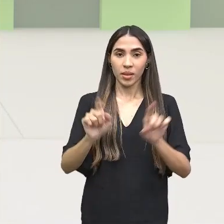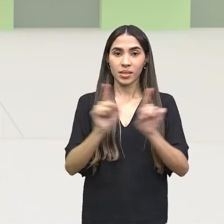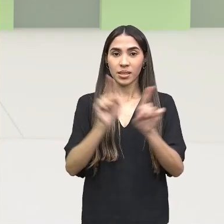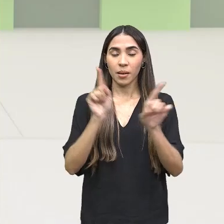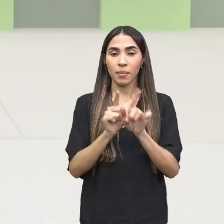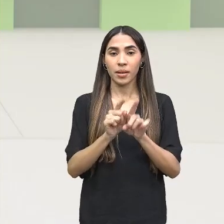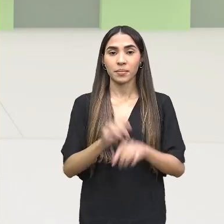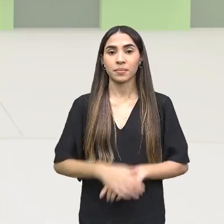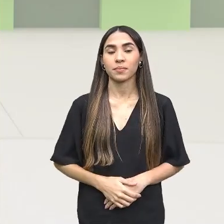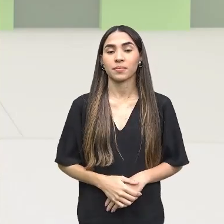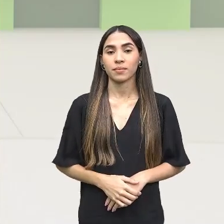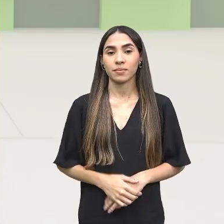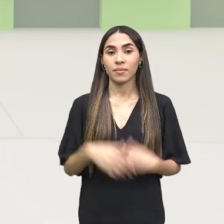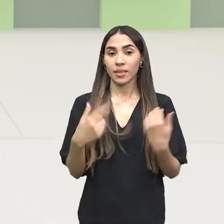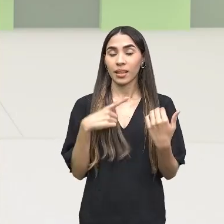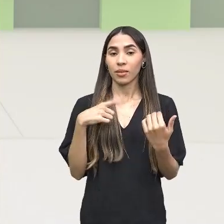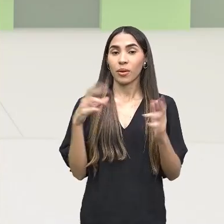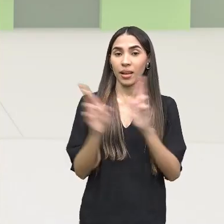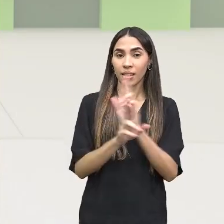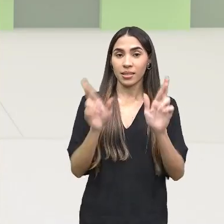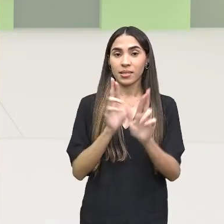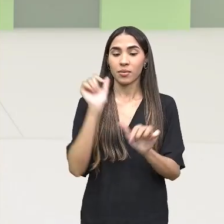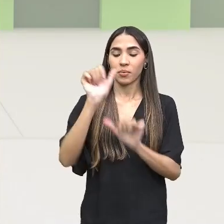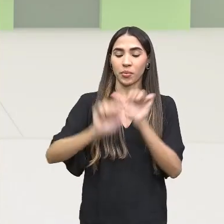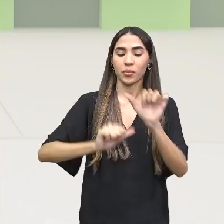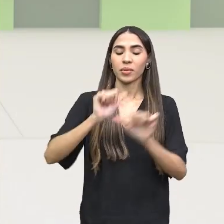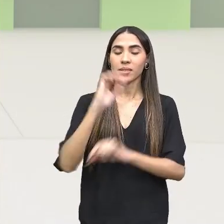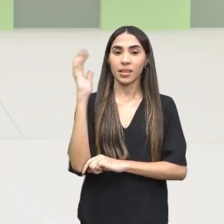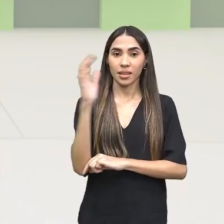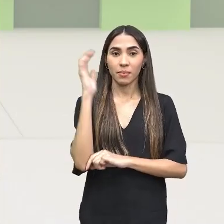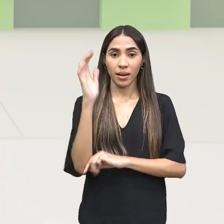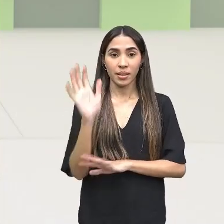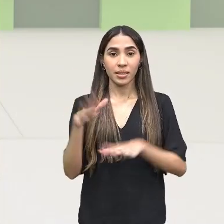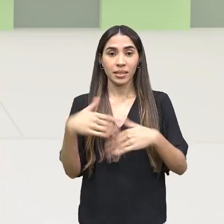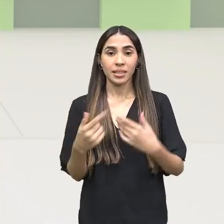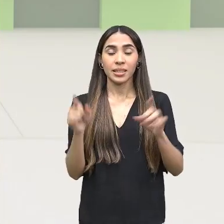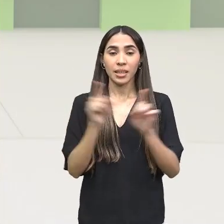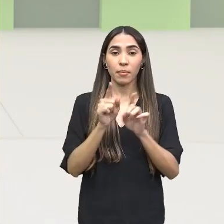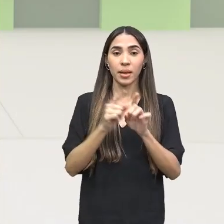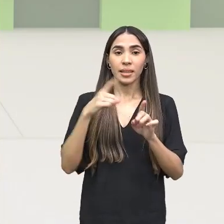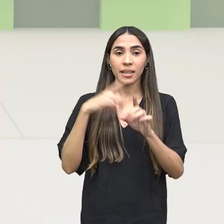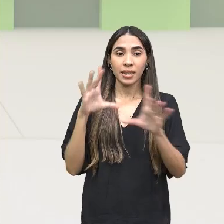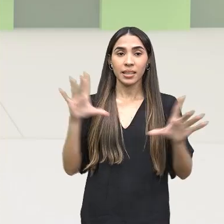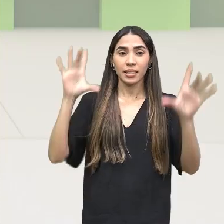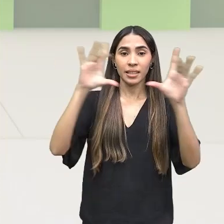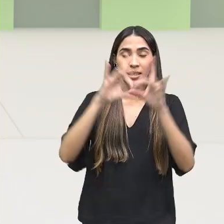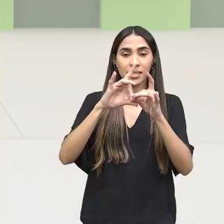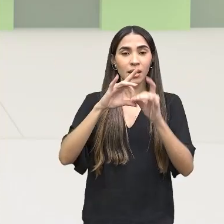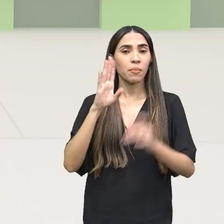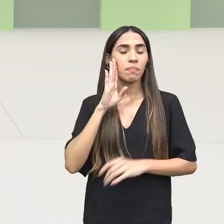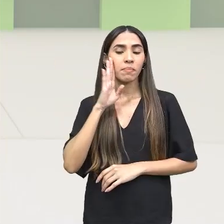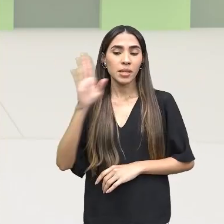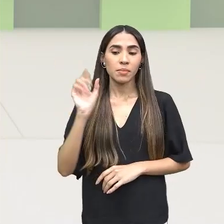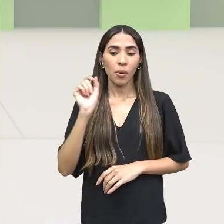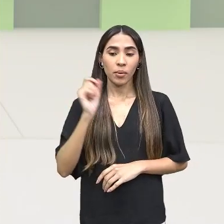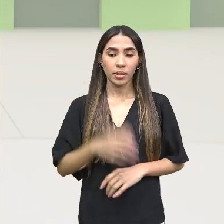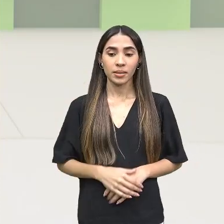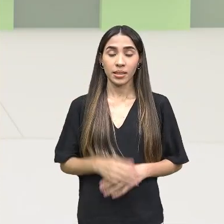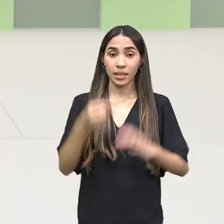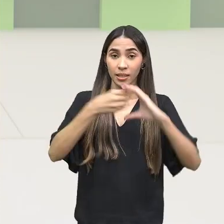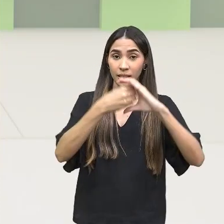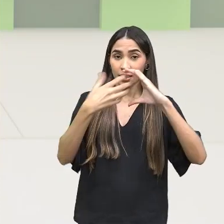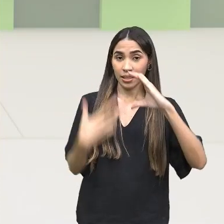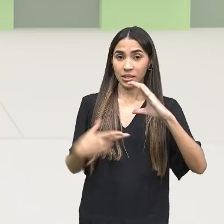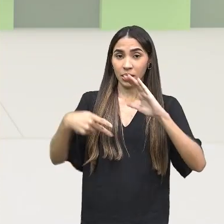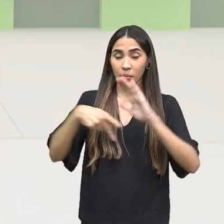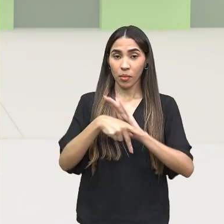nas questões relacionadas às mudanças climáticas. E isso está muito ligado às